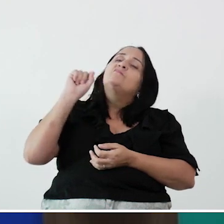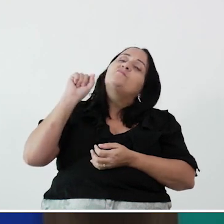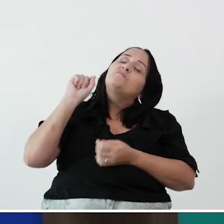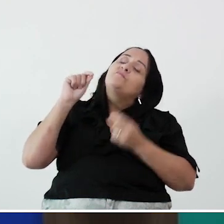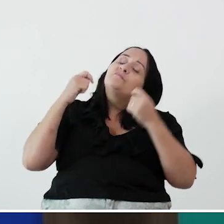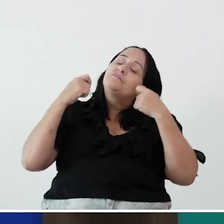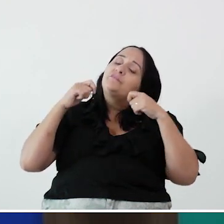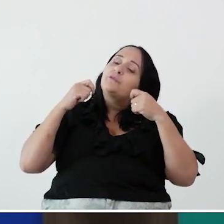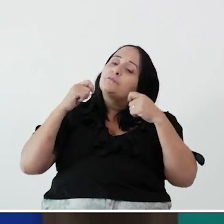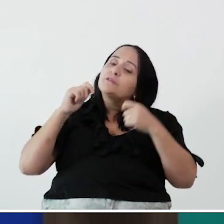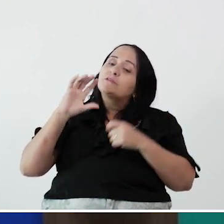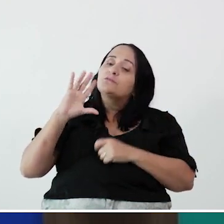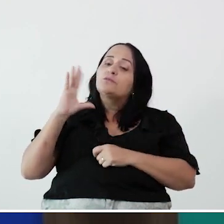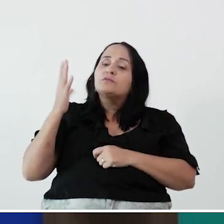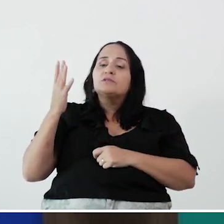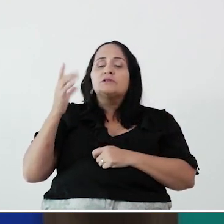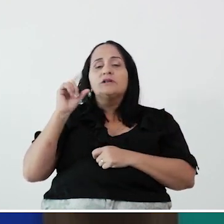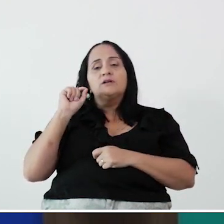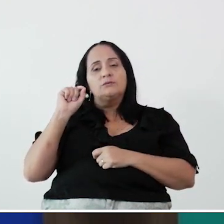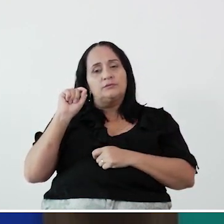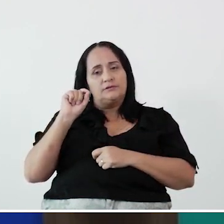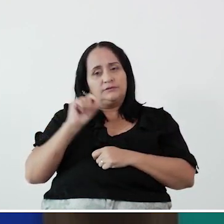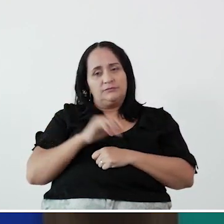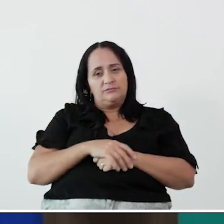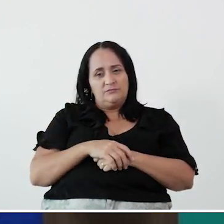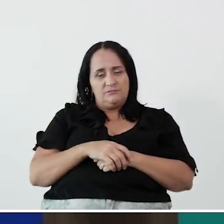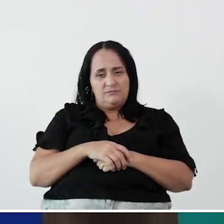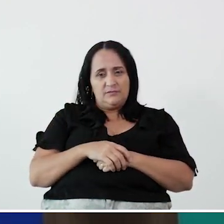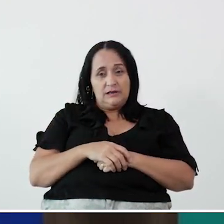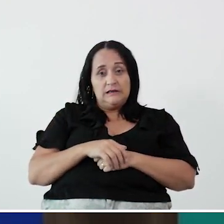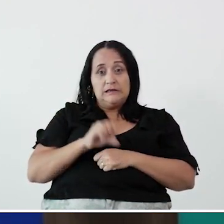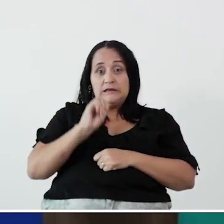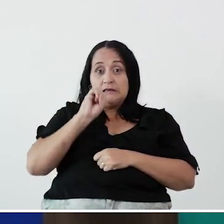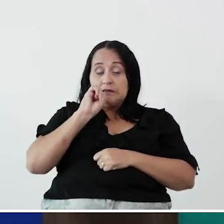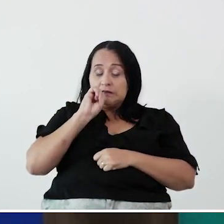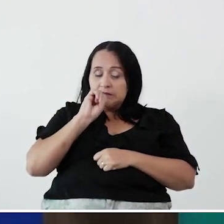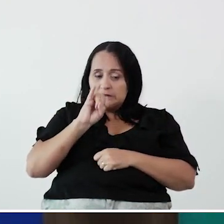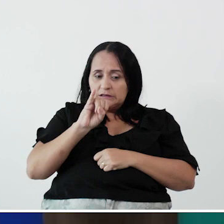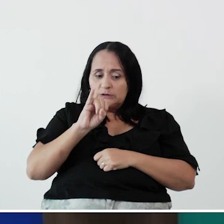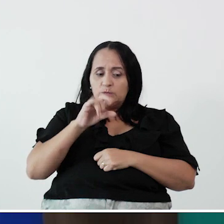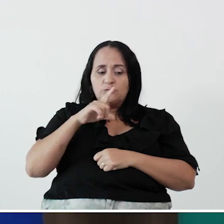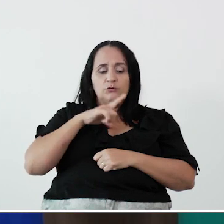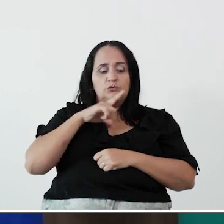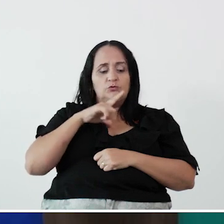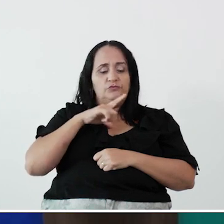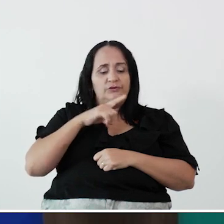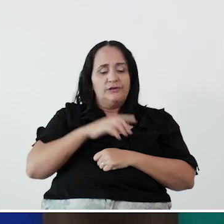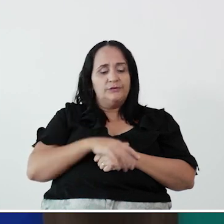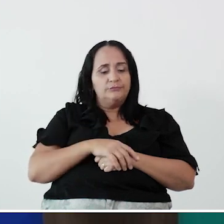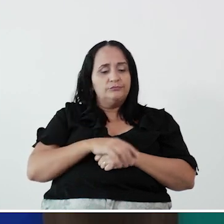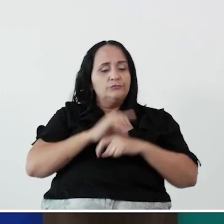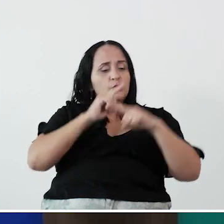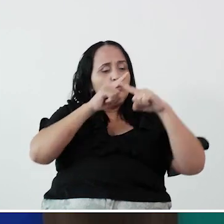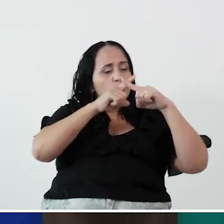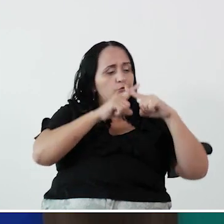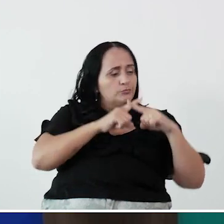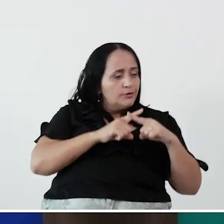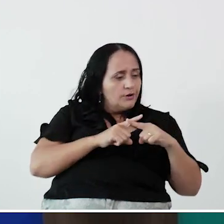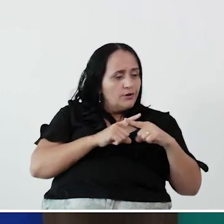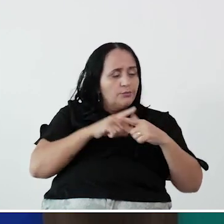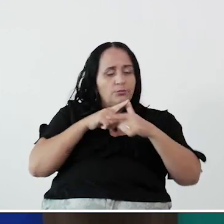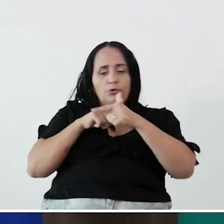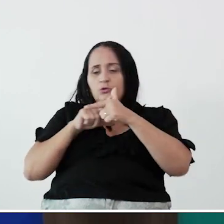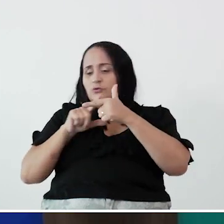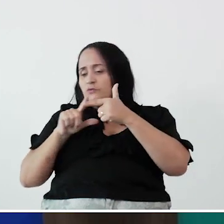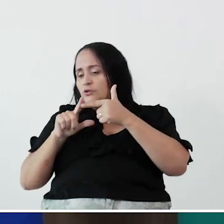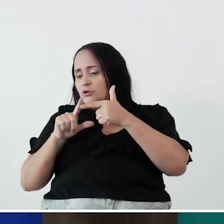considerar? Eu devo considerar o seguinte: se eu estiver multiplicando ou dividindo números com sinais iguais,